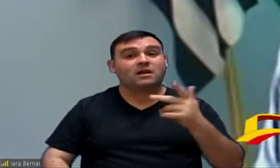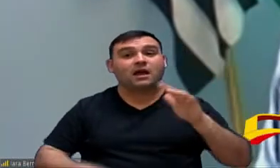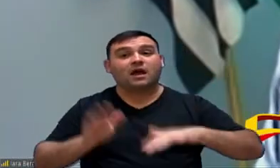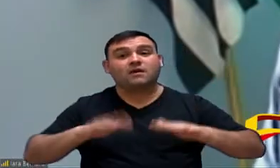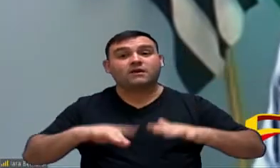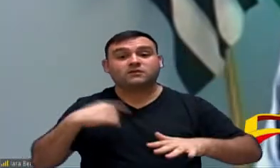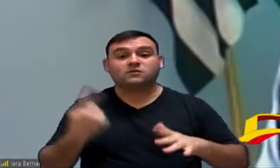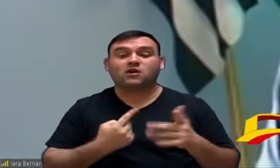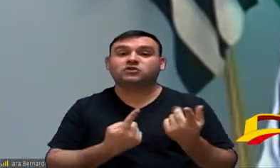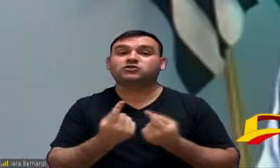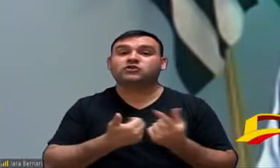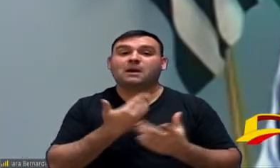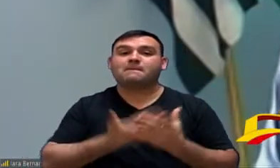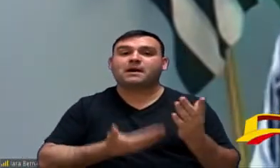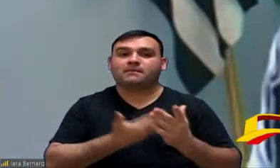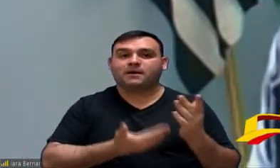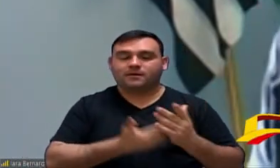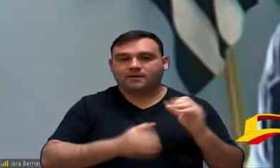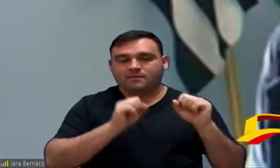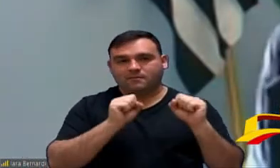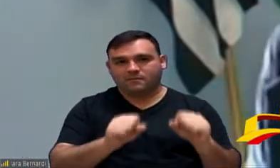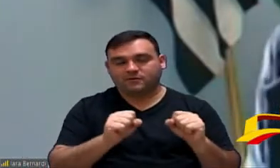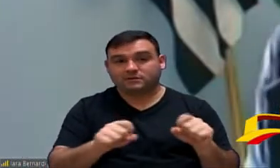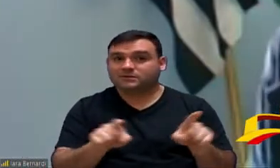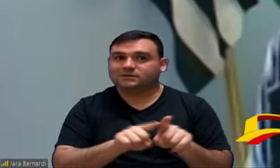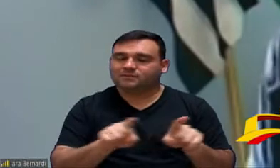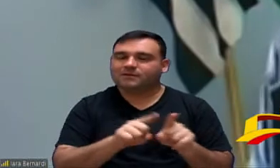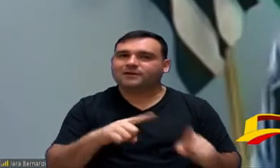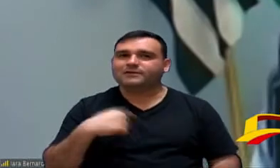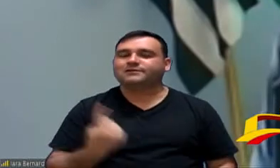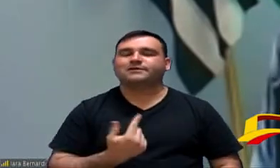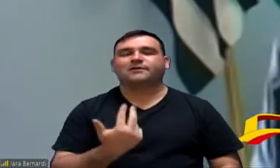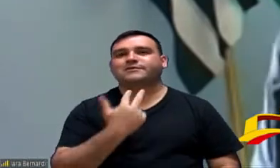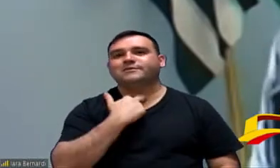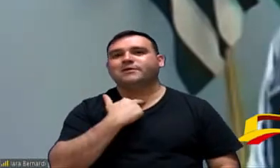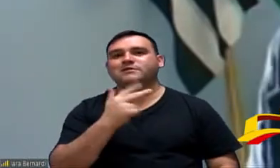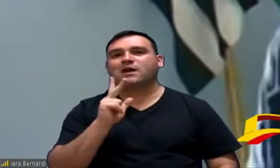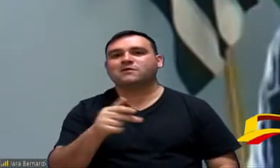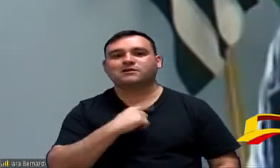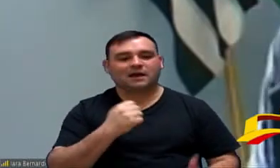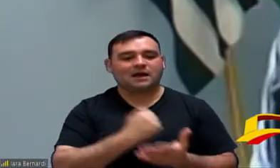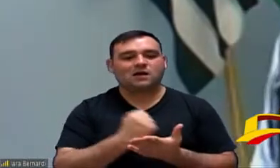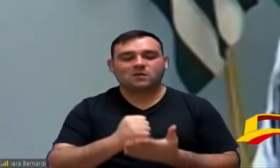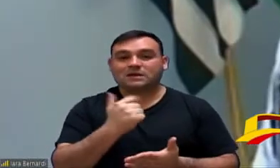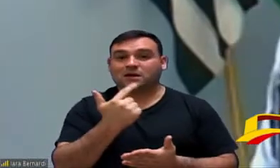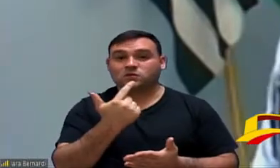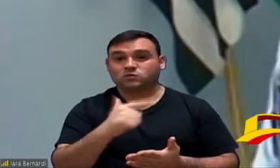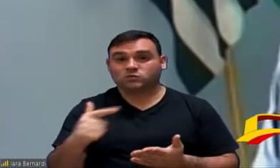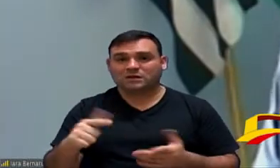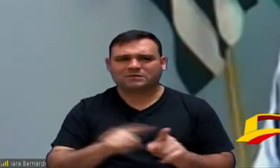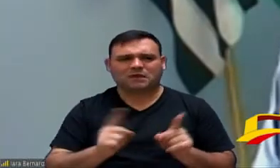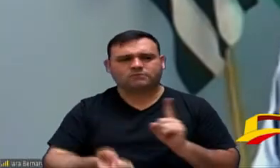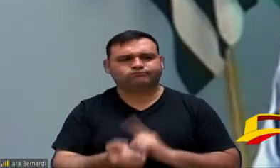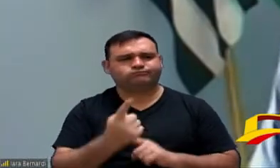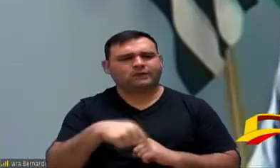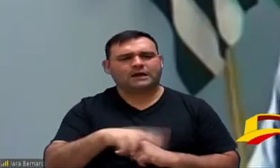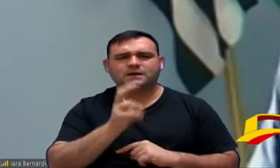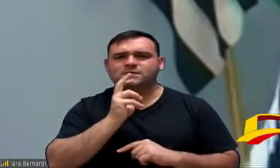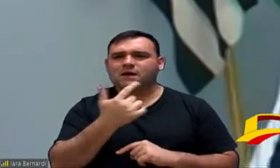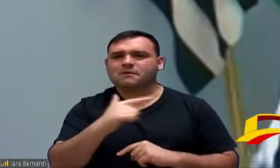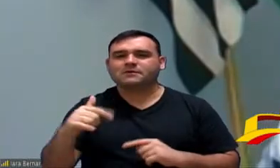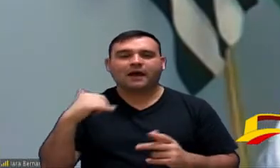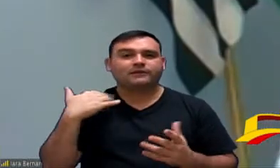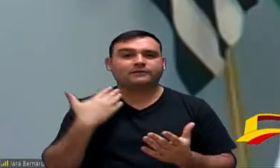podemos perder recursos e não podemos fazer, como não tem essa regulamentação aqui, é estranho que ela não exista até